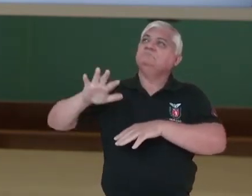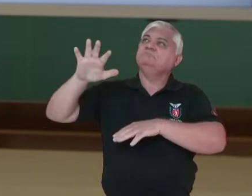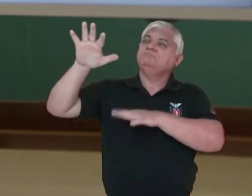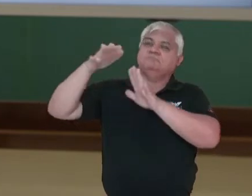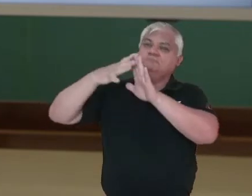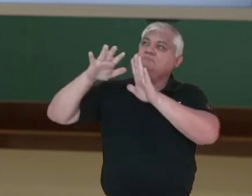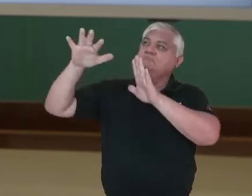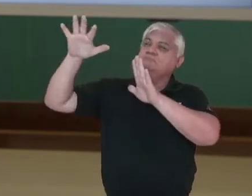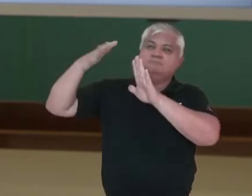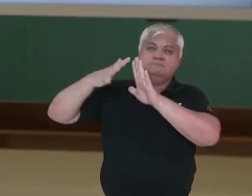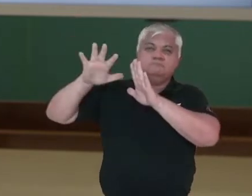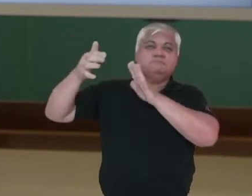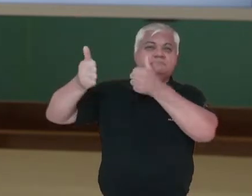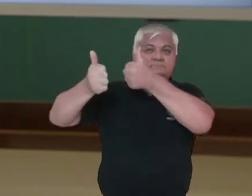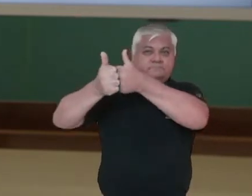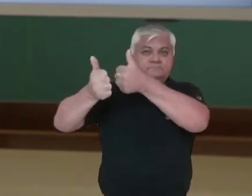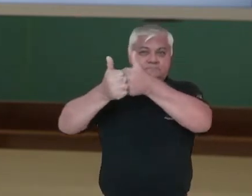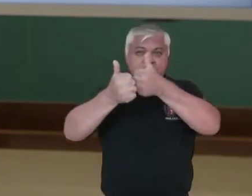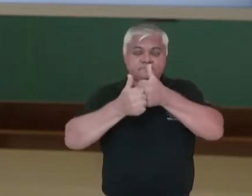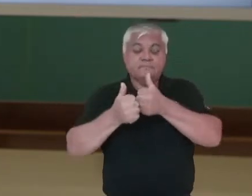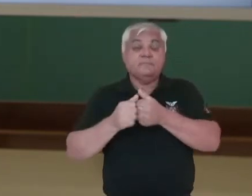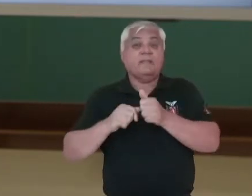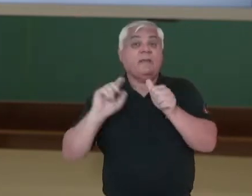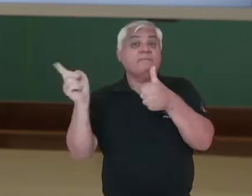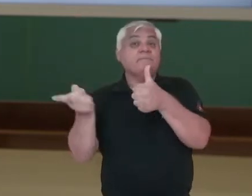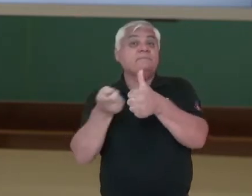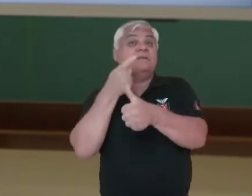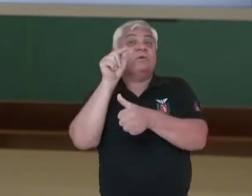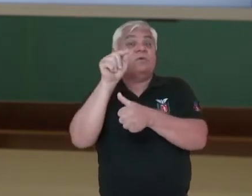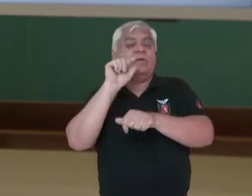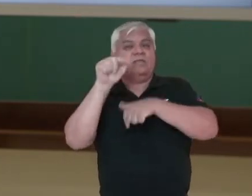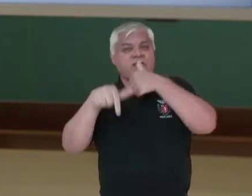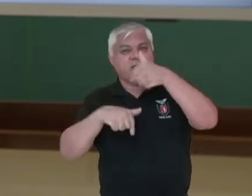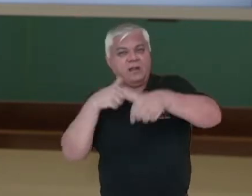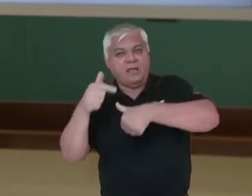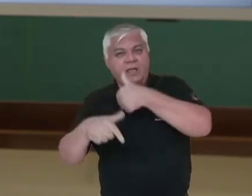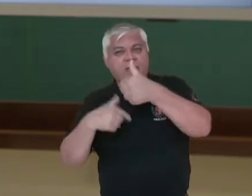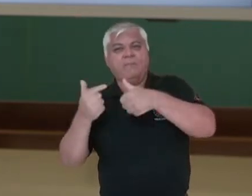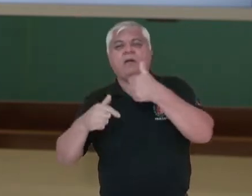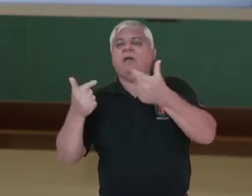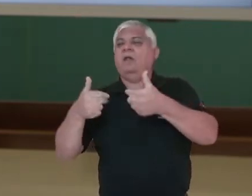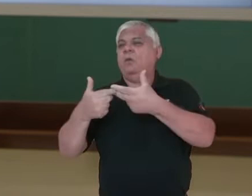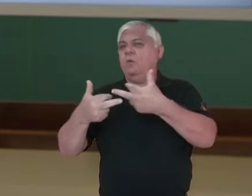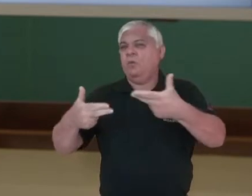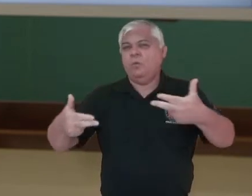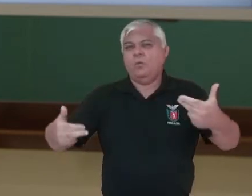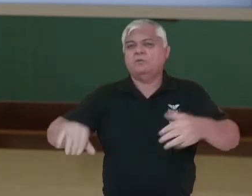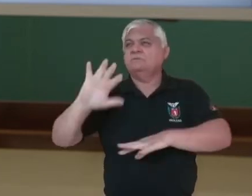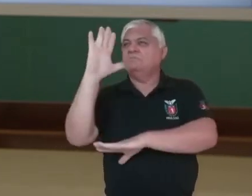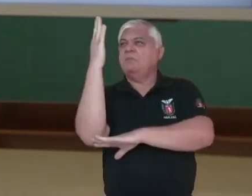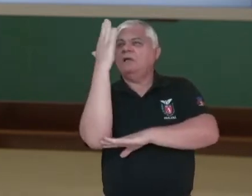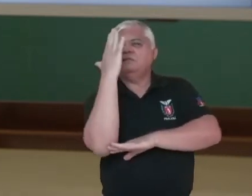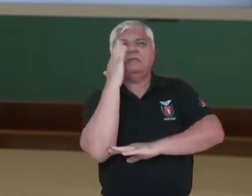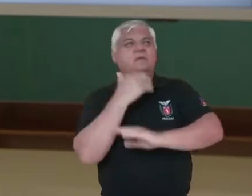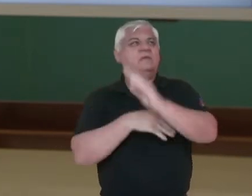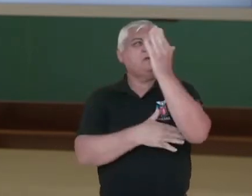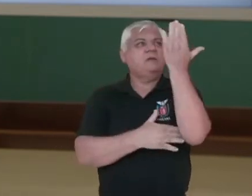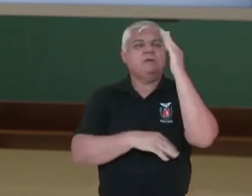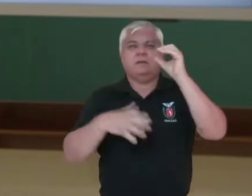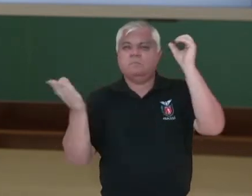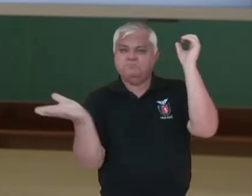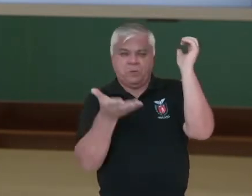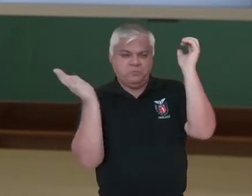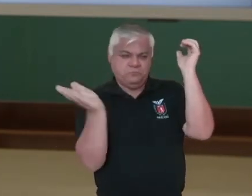econômicas. No início eram extrativistas, ou seja, retirar da natureza a madeira, por exemplo, e depois